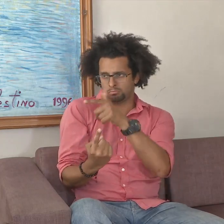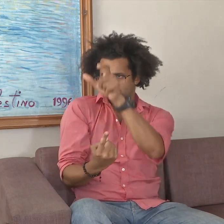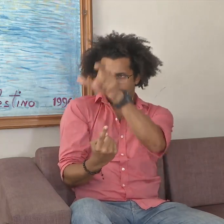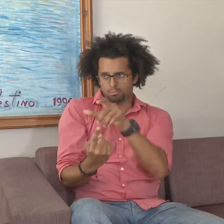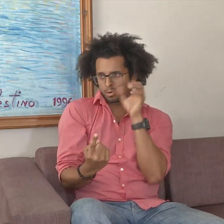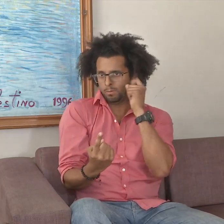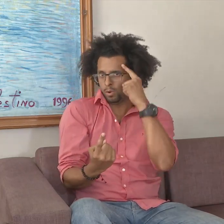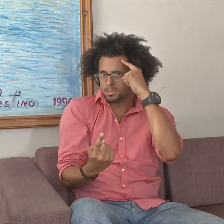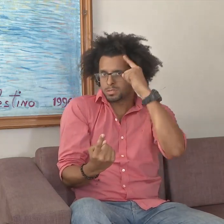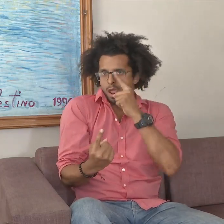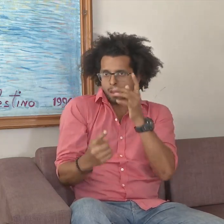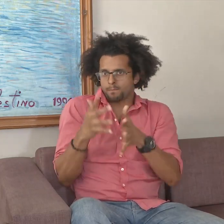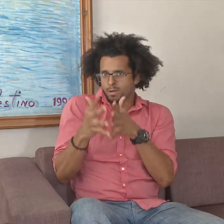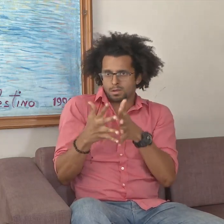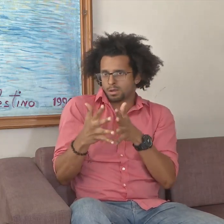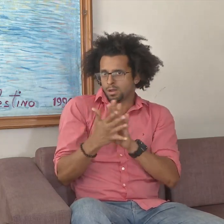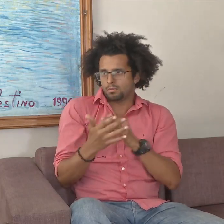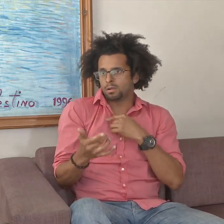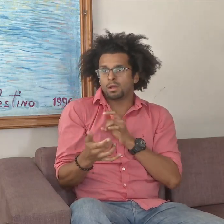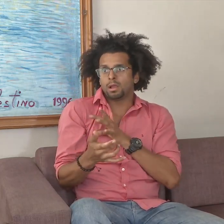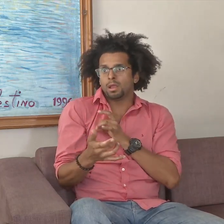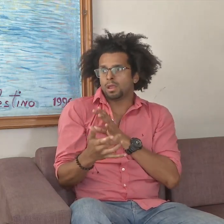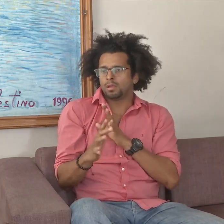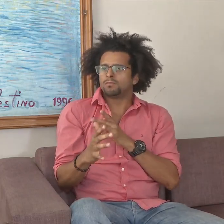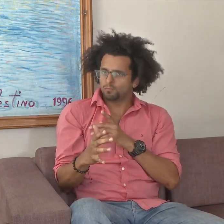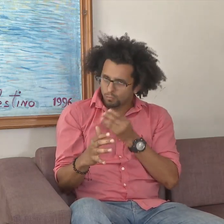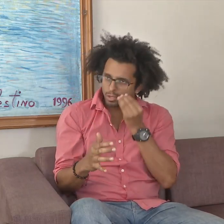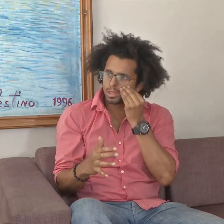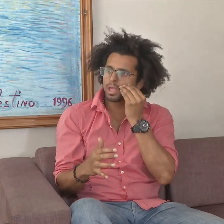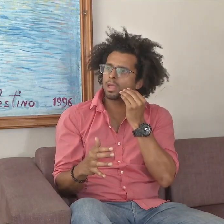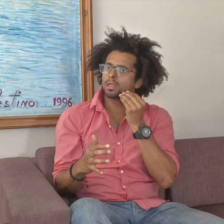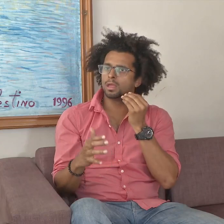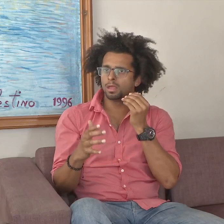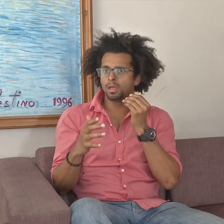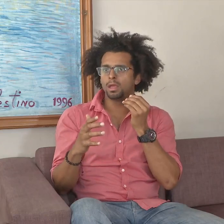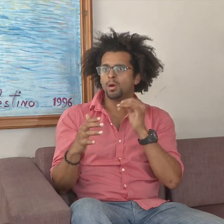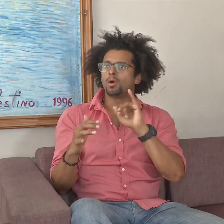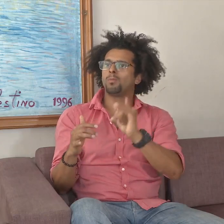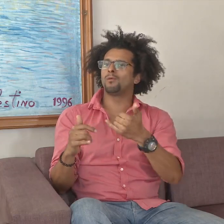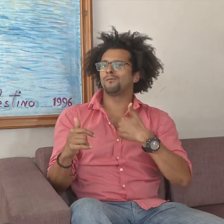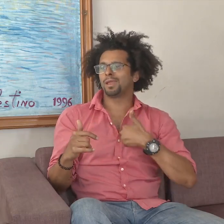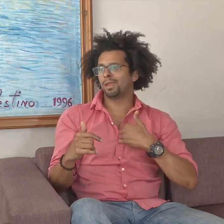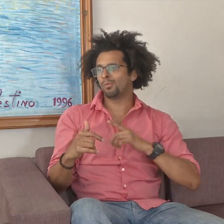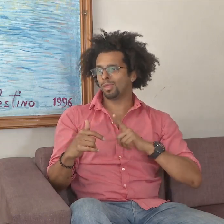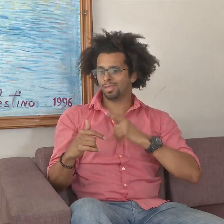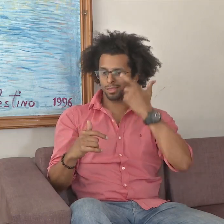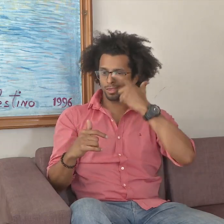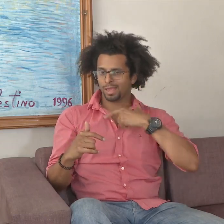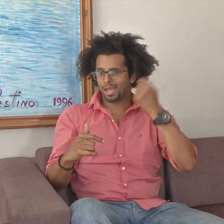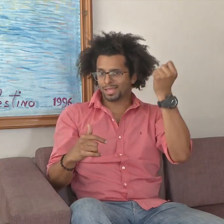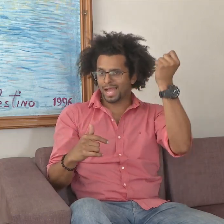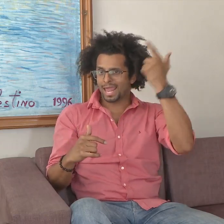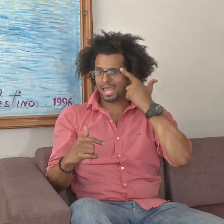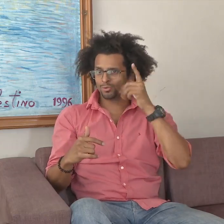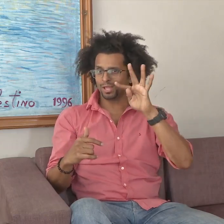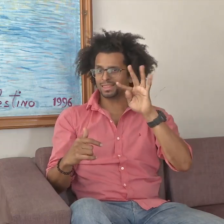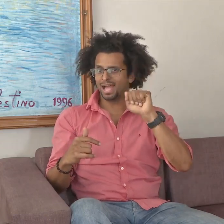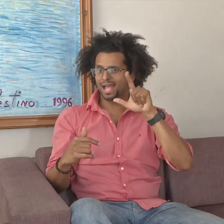tenho medo de ouvinte por ele não saber Libras. Eu tento me comunicar. Eu aproveito meu